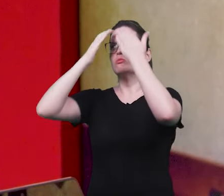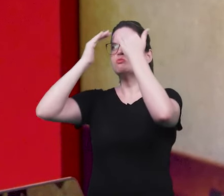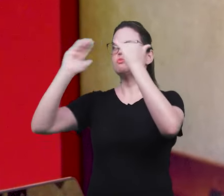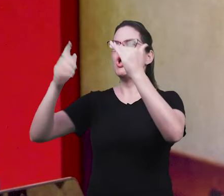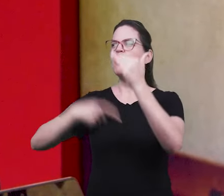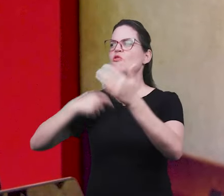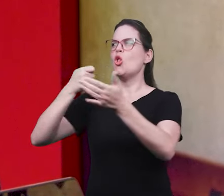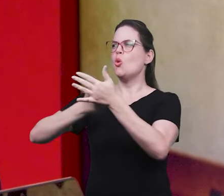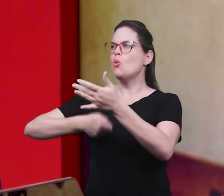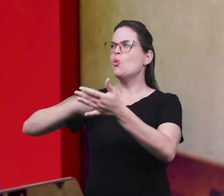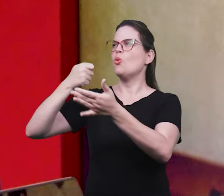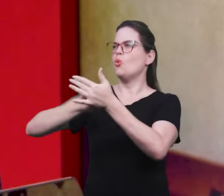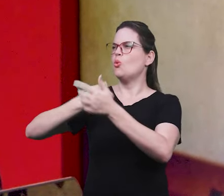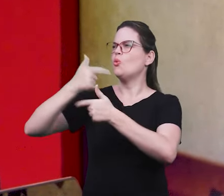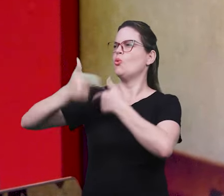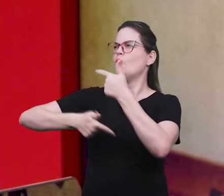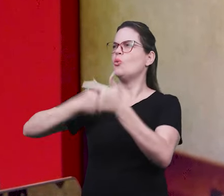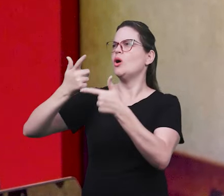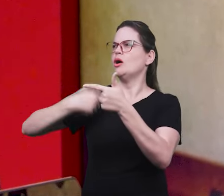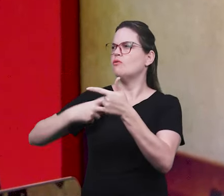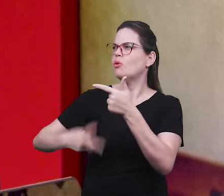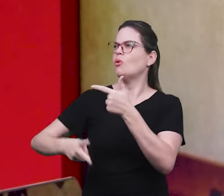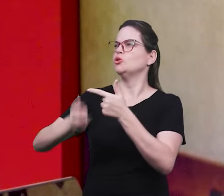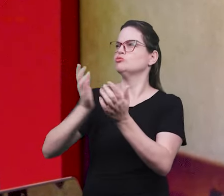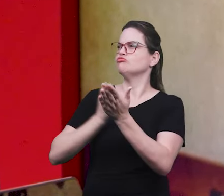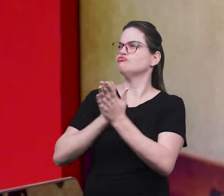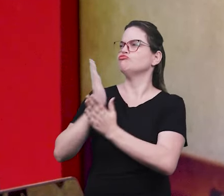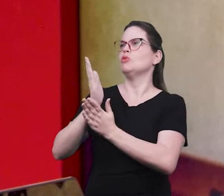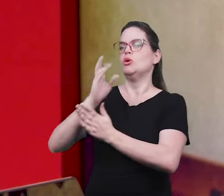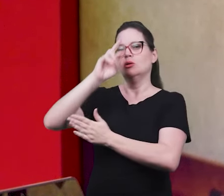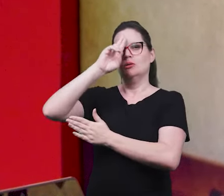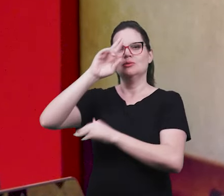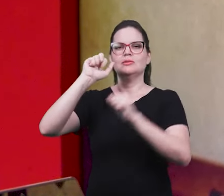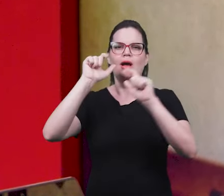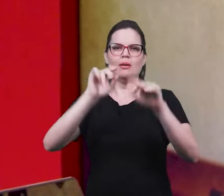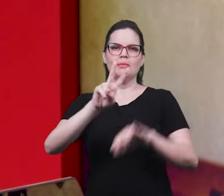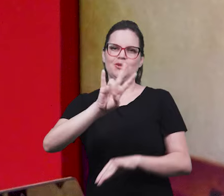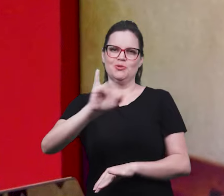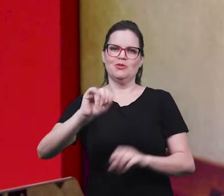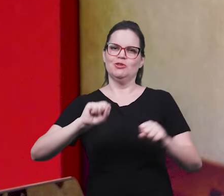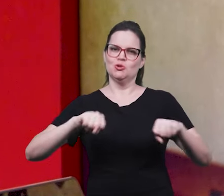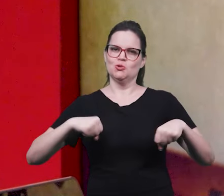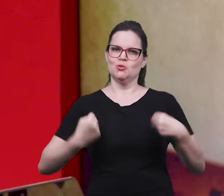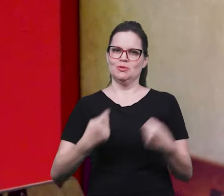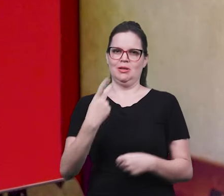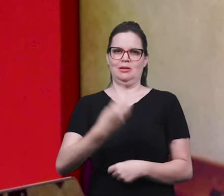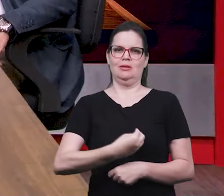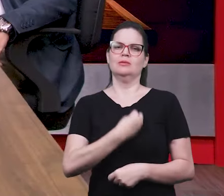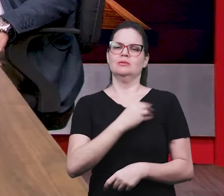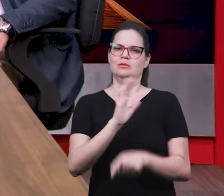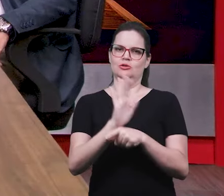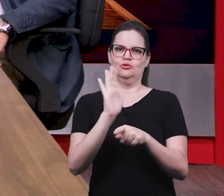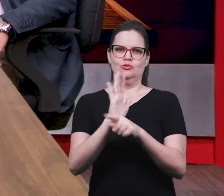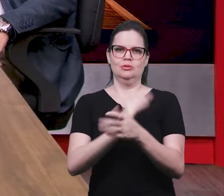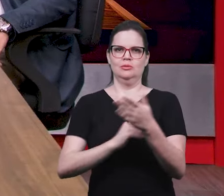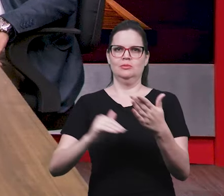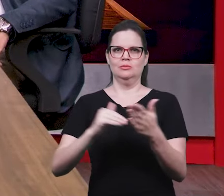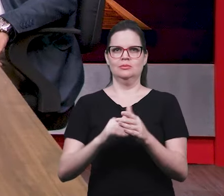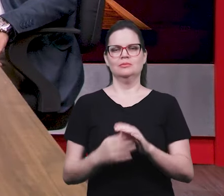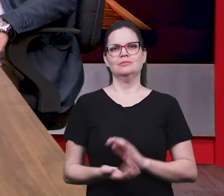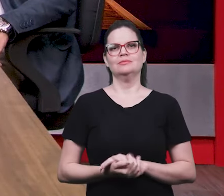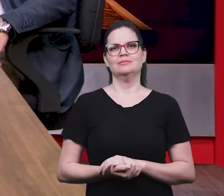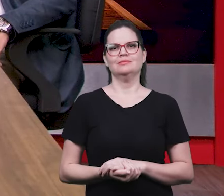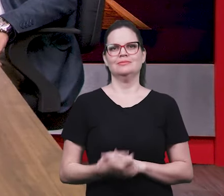estou lutando por isso. Pode dar certo que o poder de Deus, Deus está manifestando para te ajudar nisso aí, certo? Muito